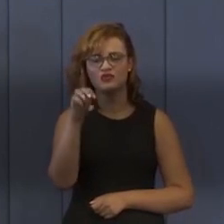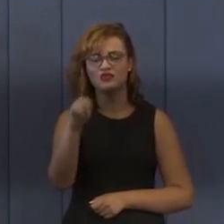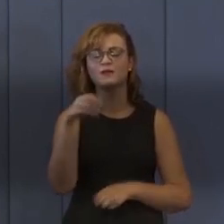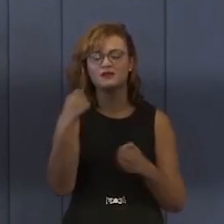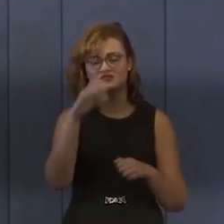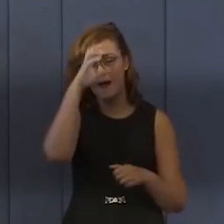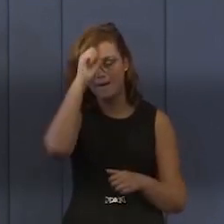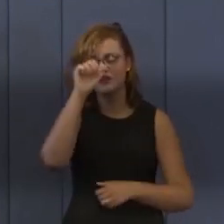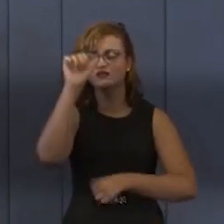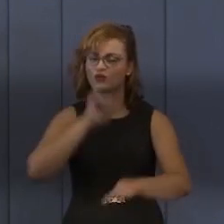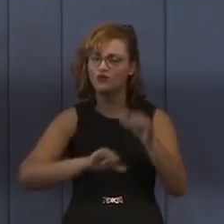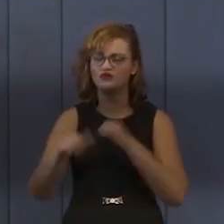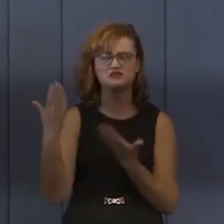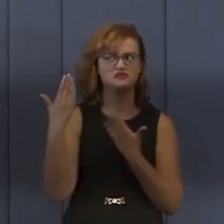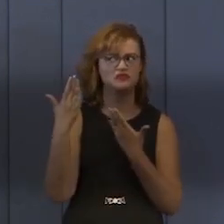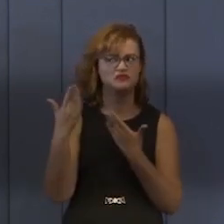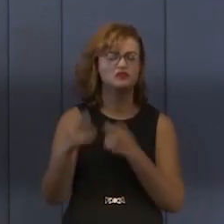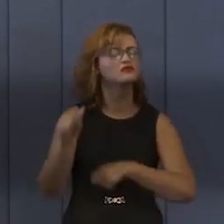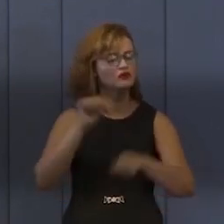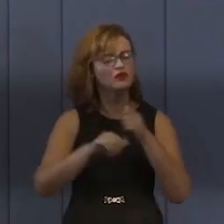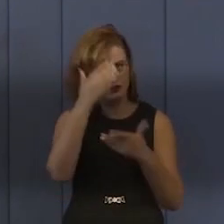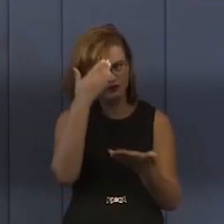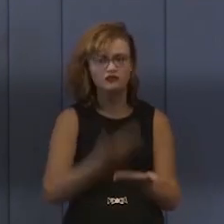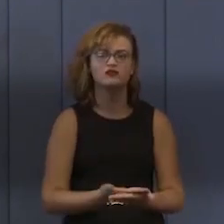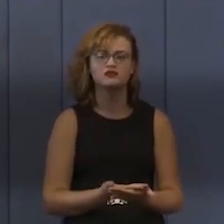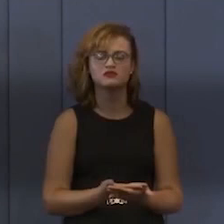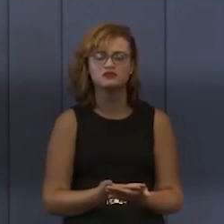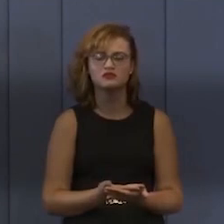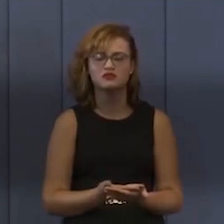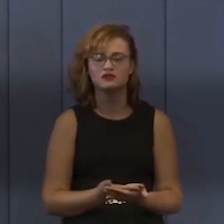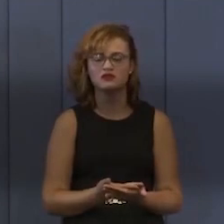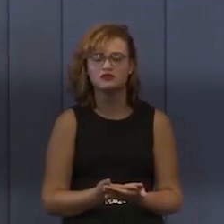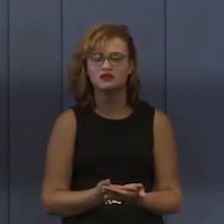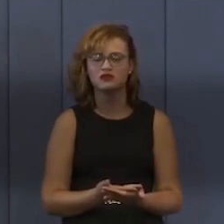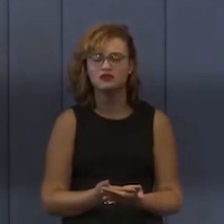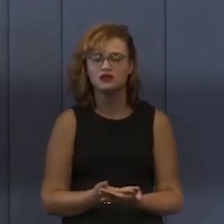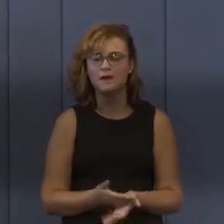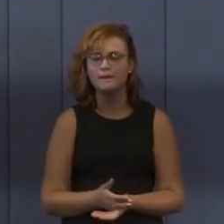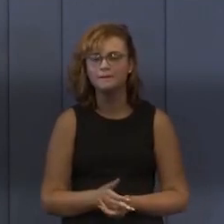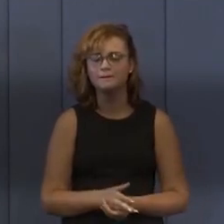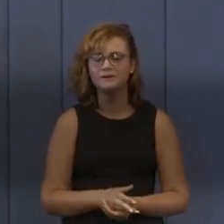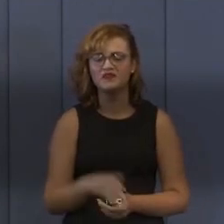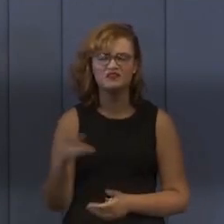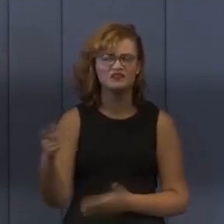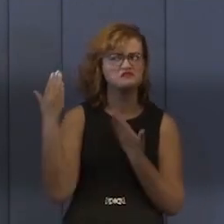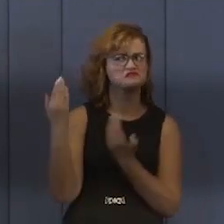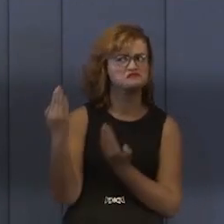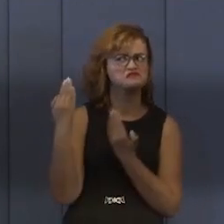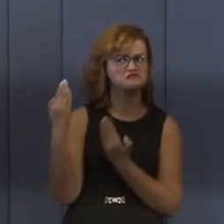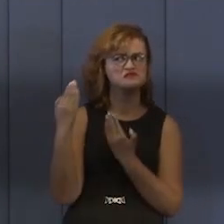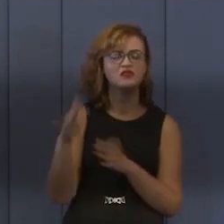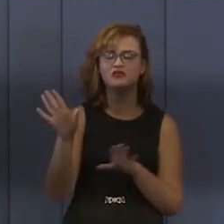E o que o Razoni está dizendo é que a gente precisa recuperar, trocar a nossa matriz, trocar a nossa premissa, tirar